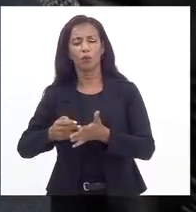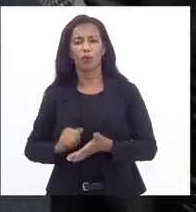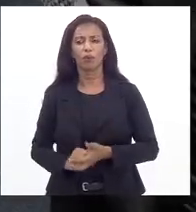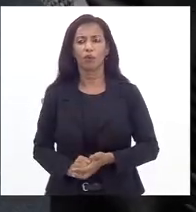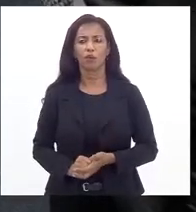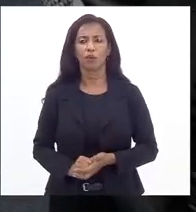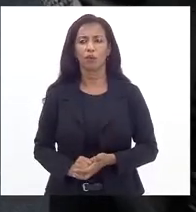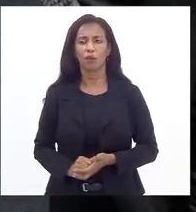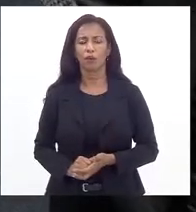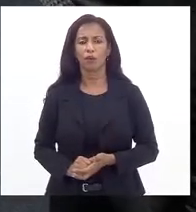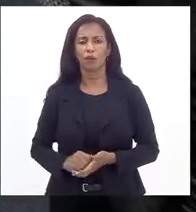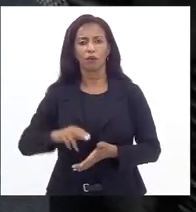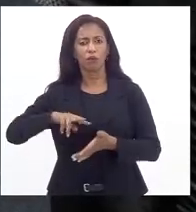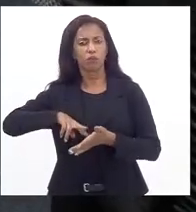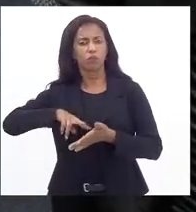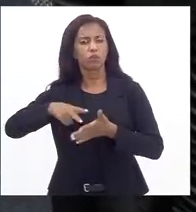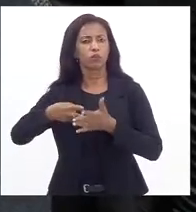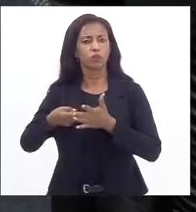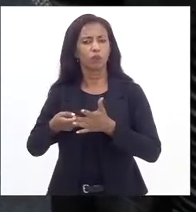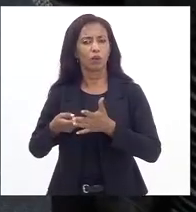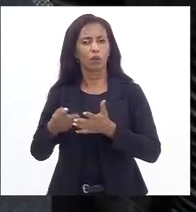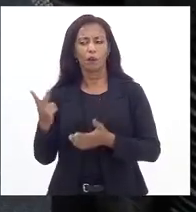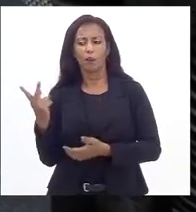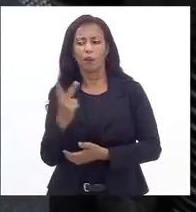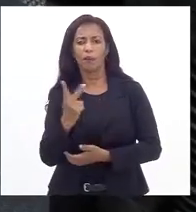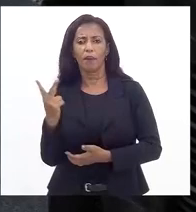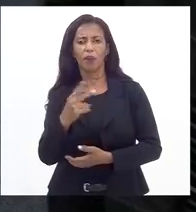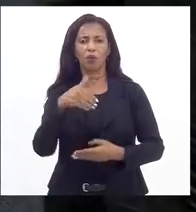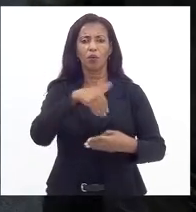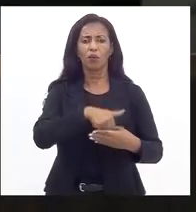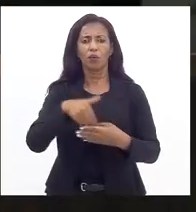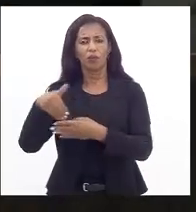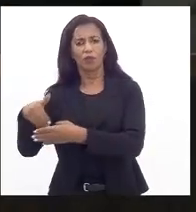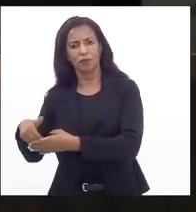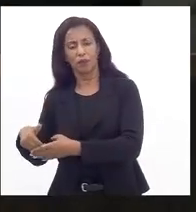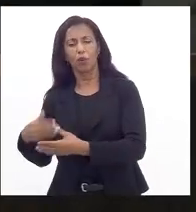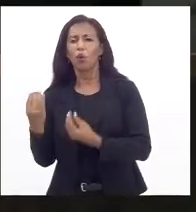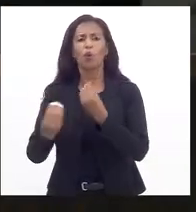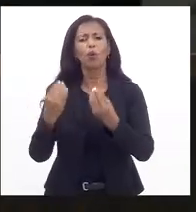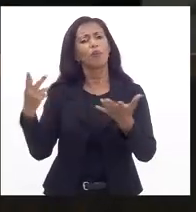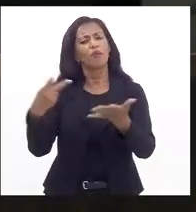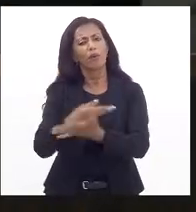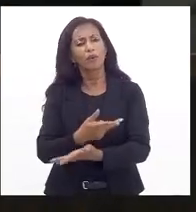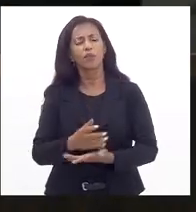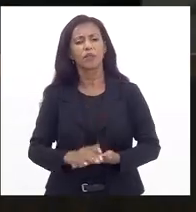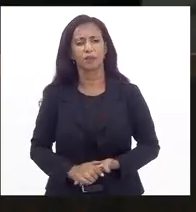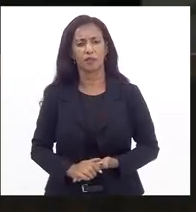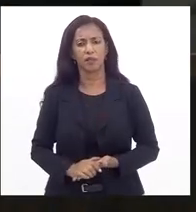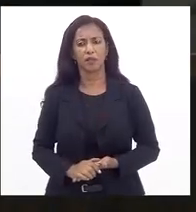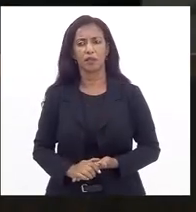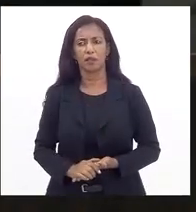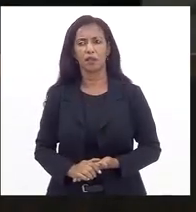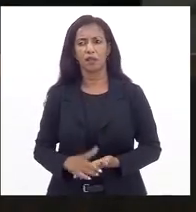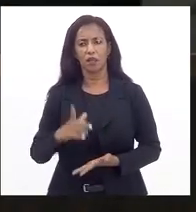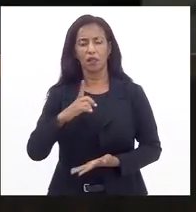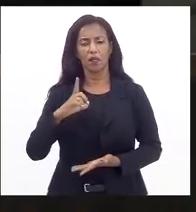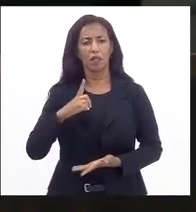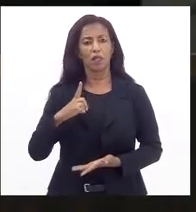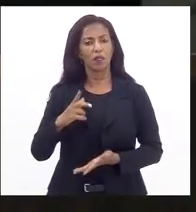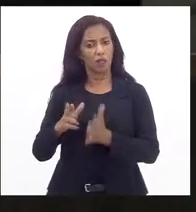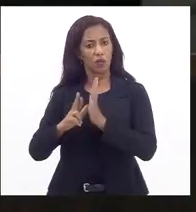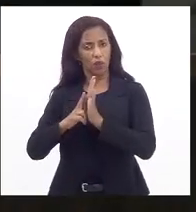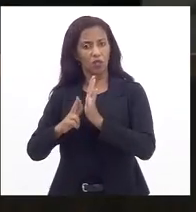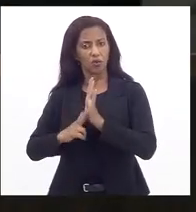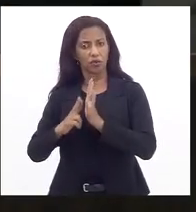o interregno Traz duas votações Então na verdade a um dispositivo na como na nossa